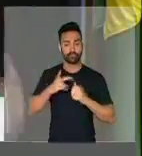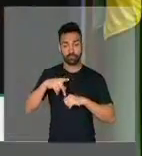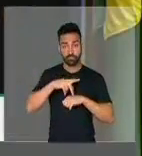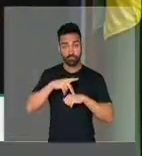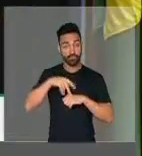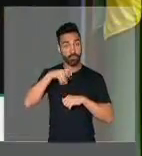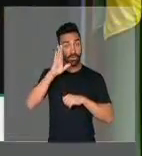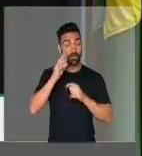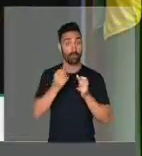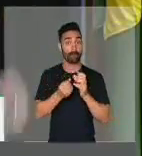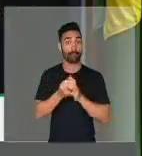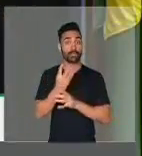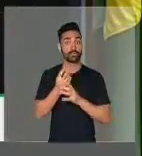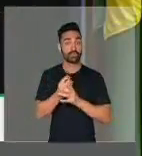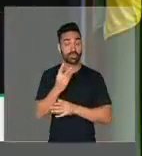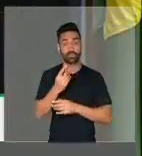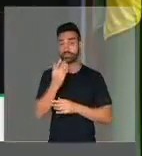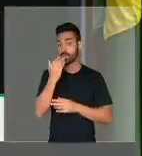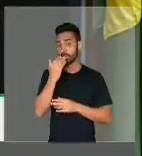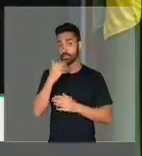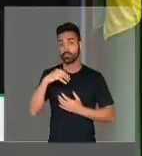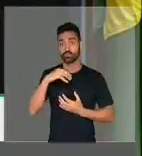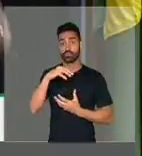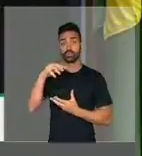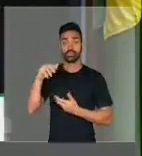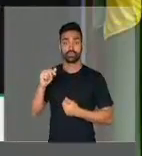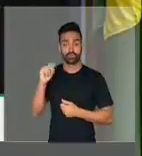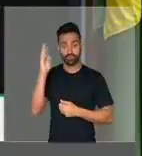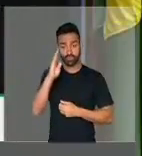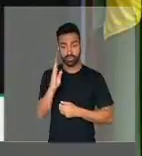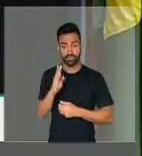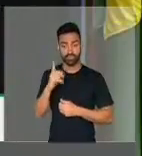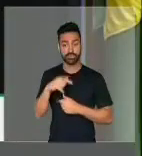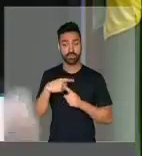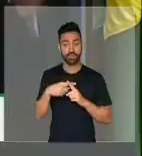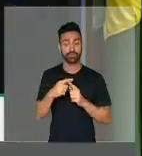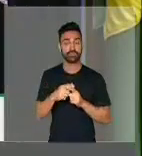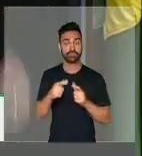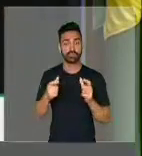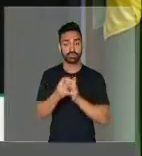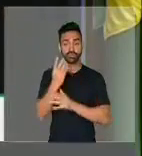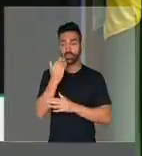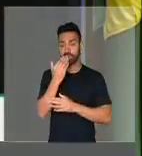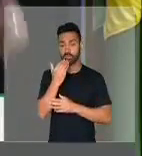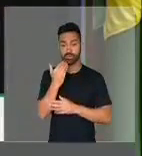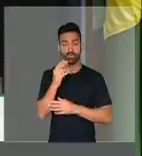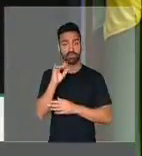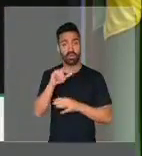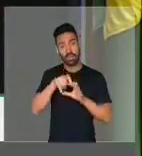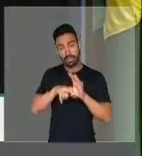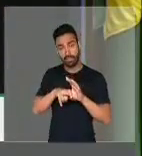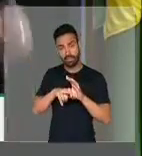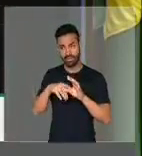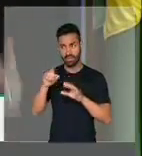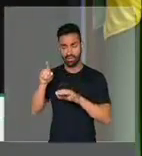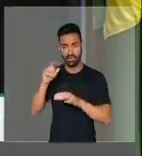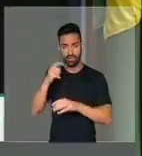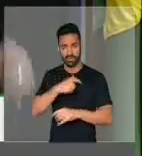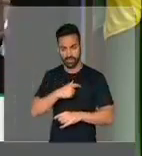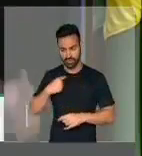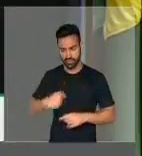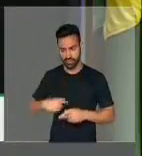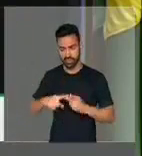maior produtor de alimentos do mundo, o Brasil é o maior produtor de alimentos do mundo, vai ficar refém da produção da China,